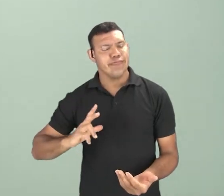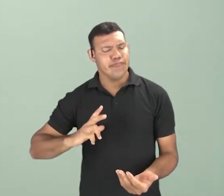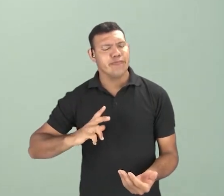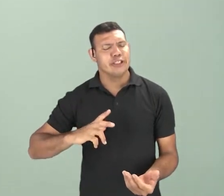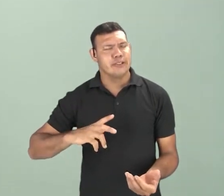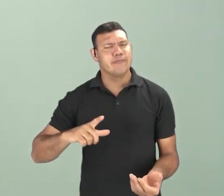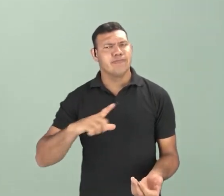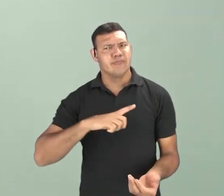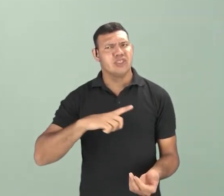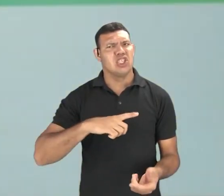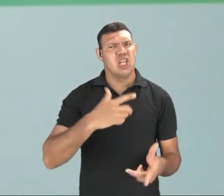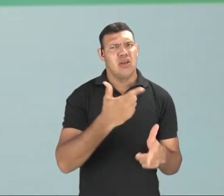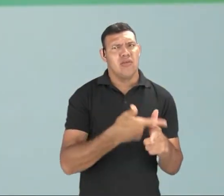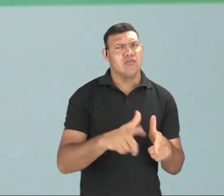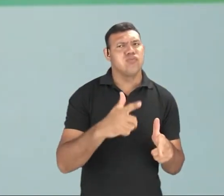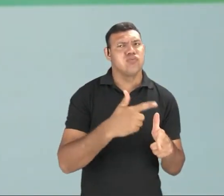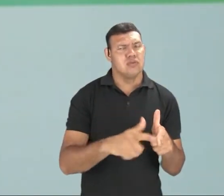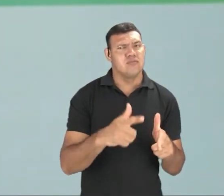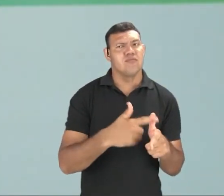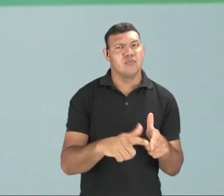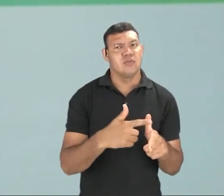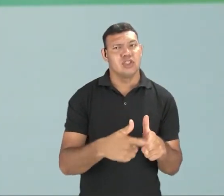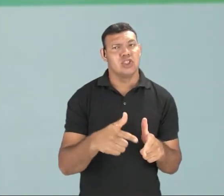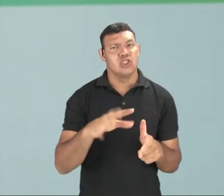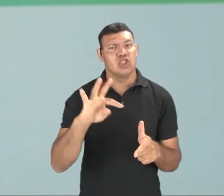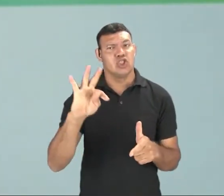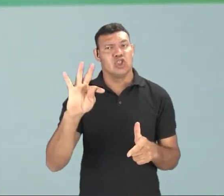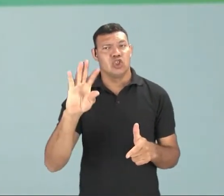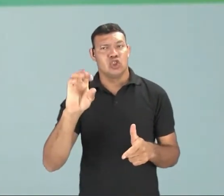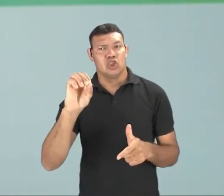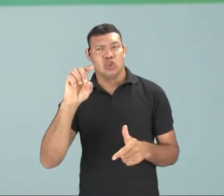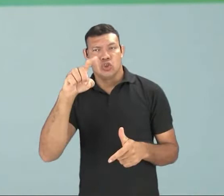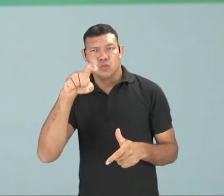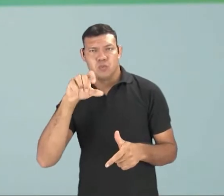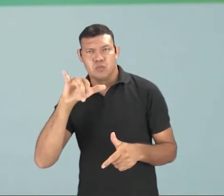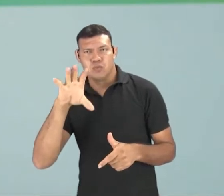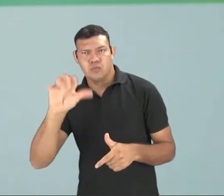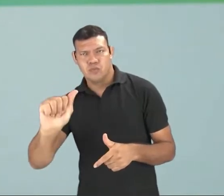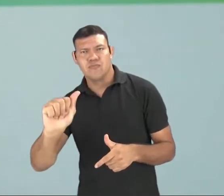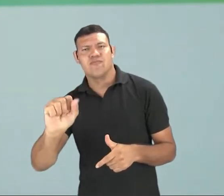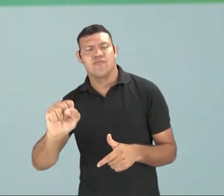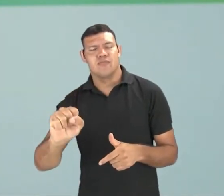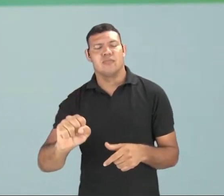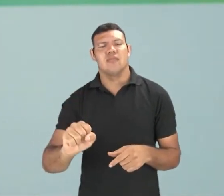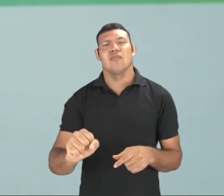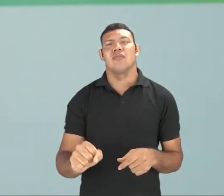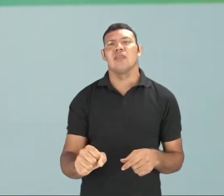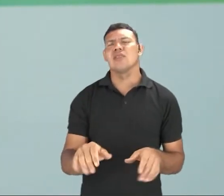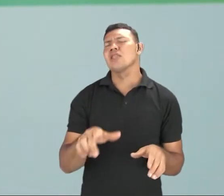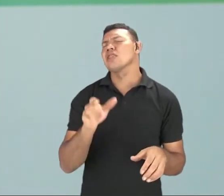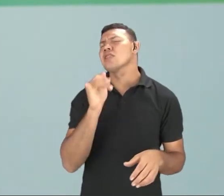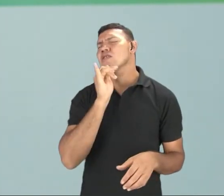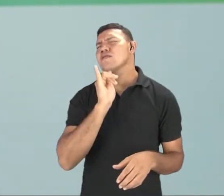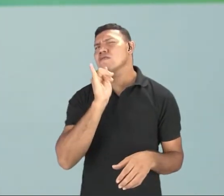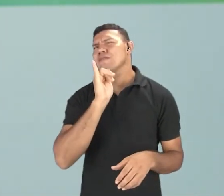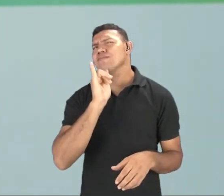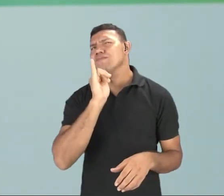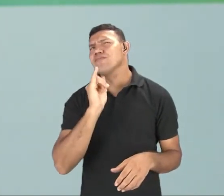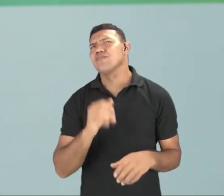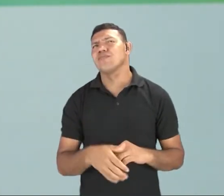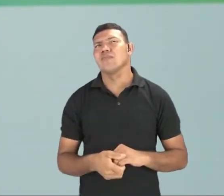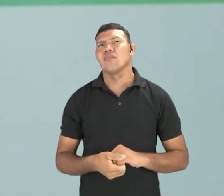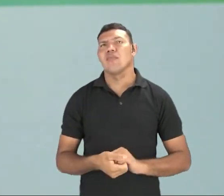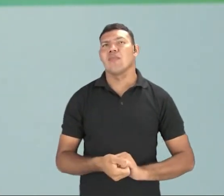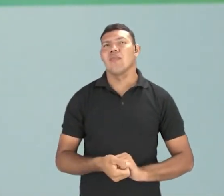de problemas, principalmente na questão tóxicos. Por exemplo, compostos orgânicos voláteis, nós temos